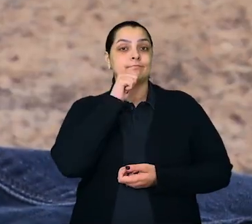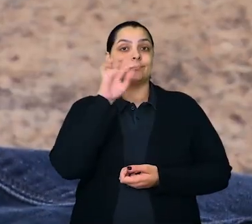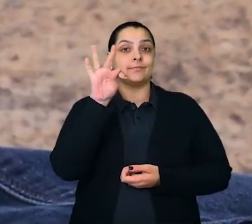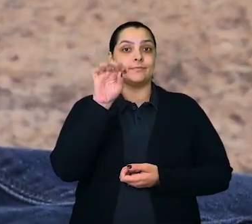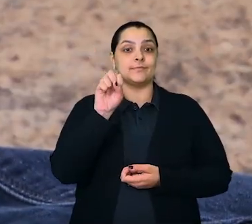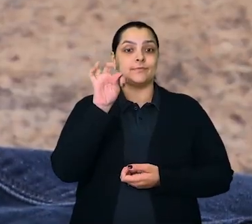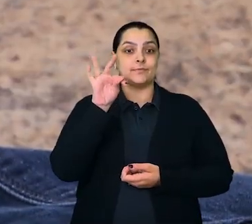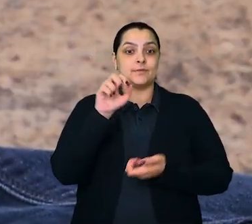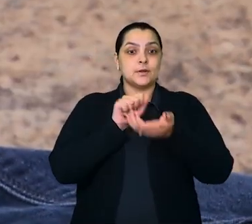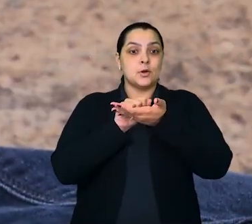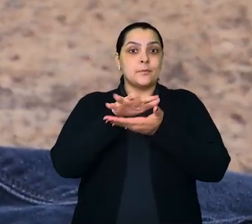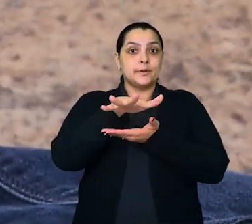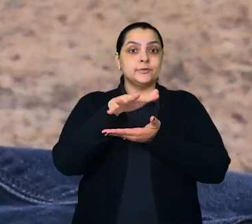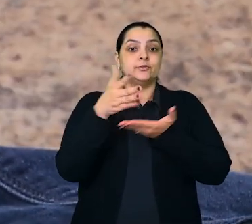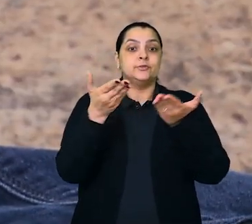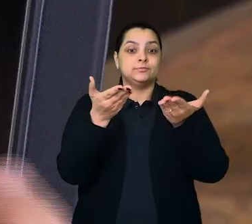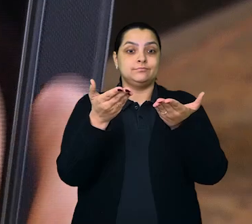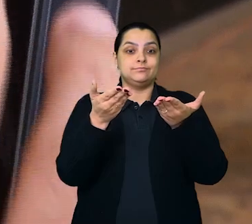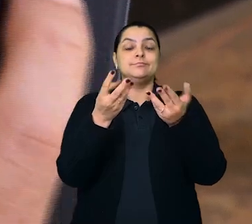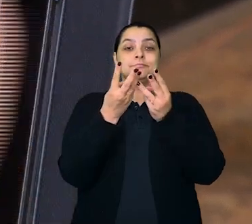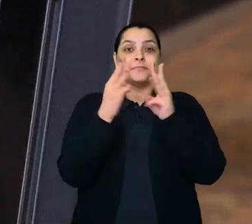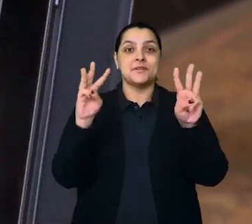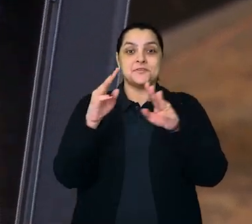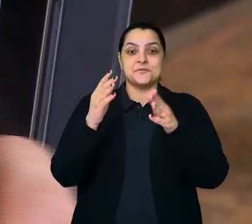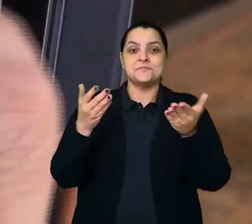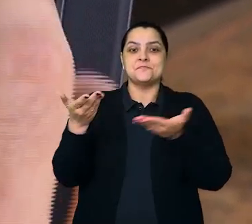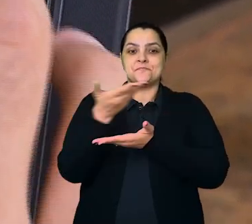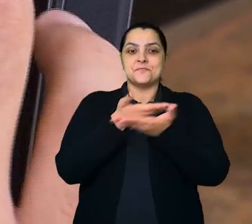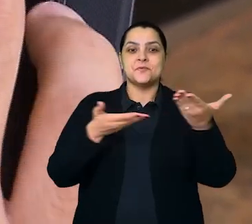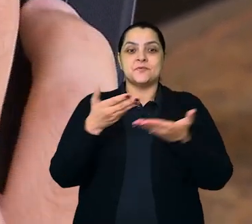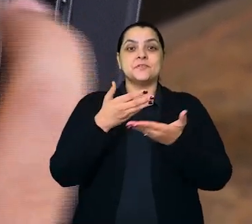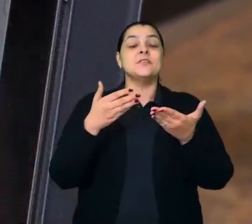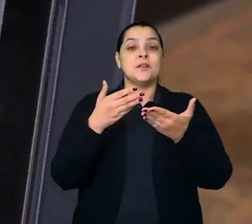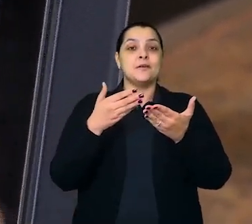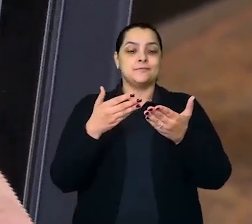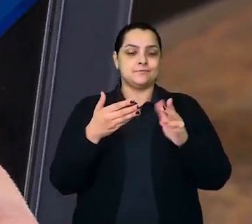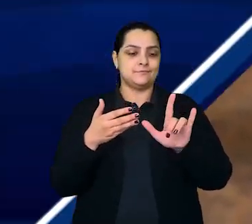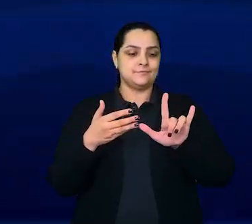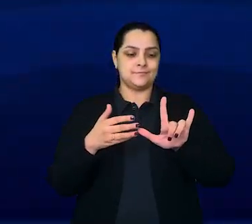TST compartilha conteúdos na maior rede profissional do mundo, o LinkedIn.